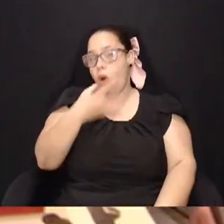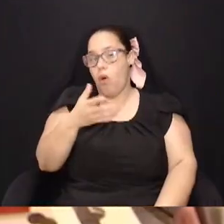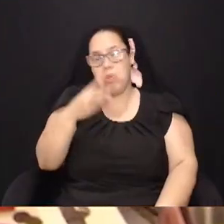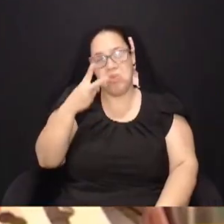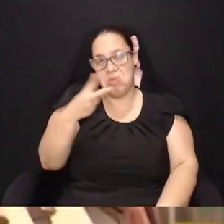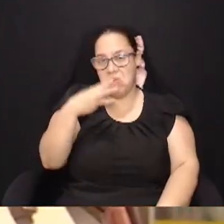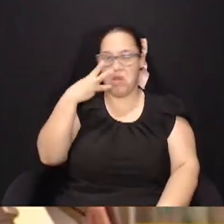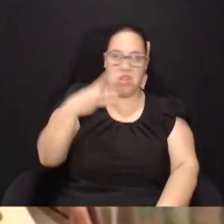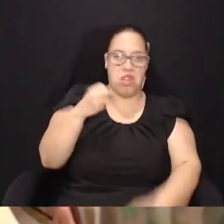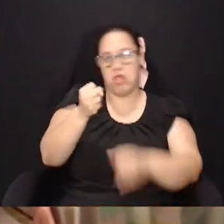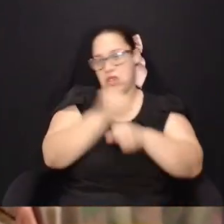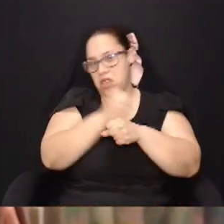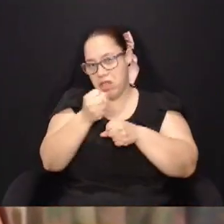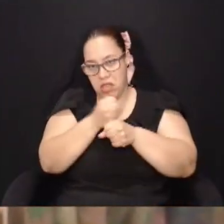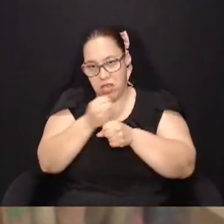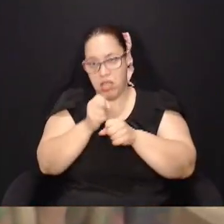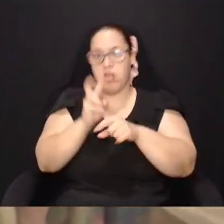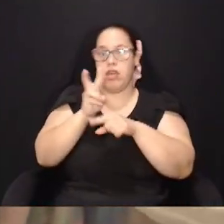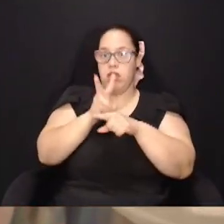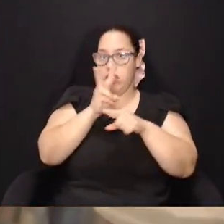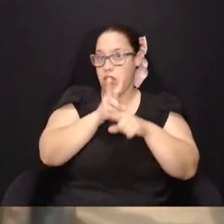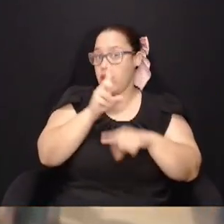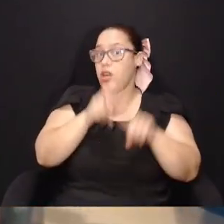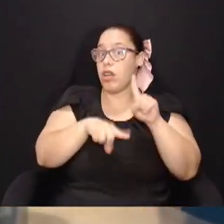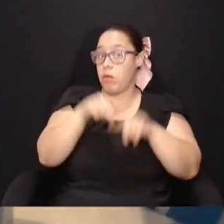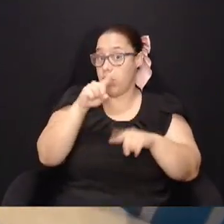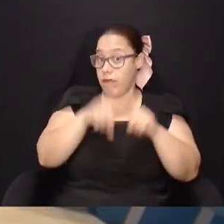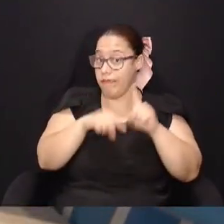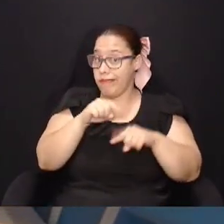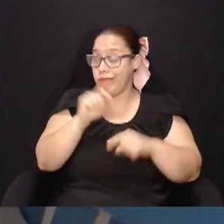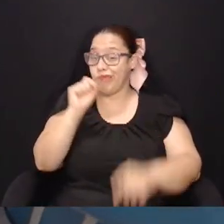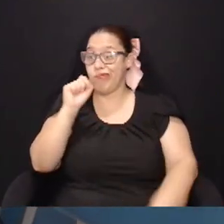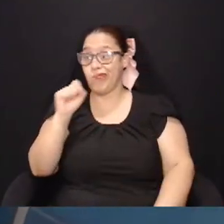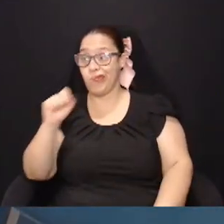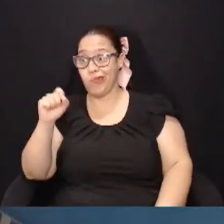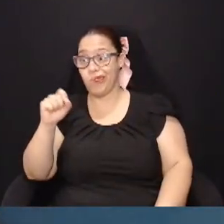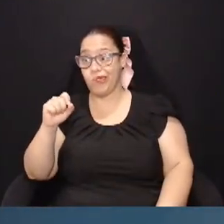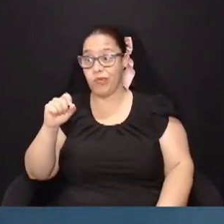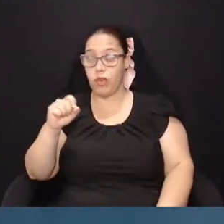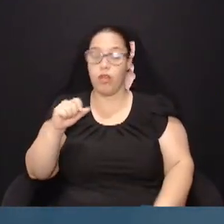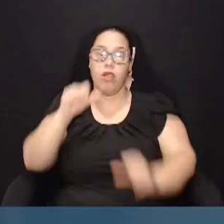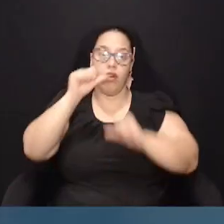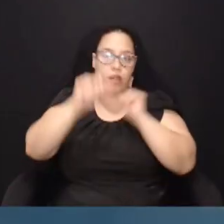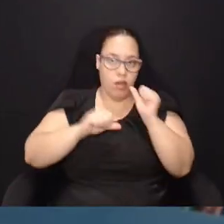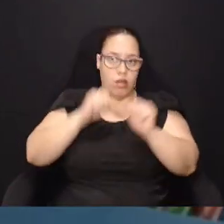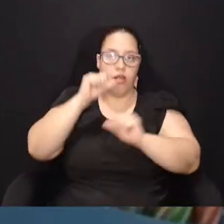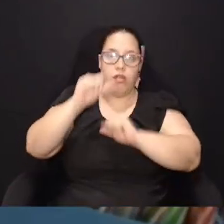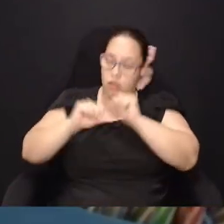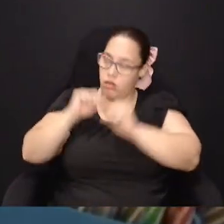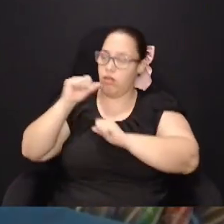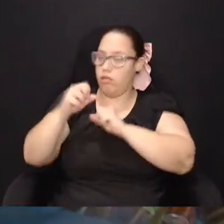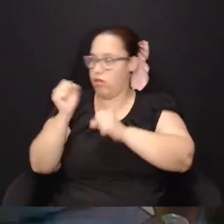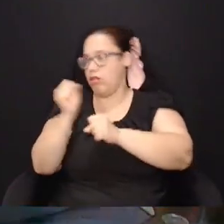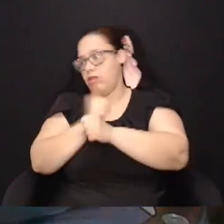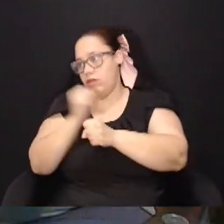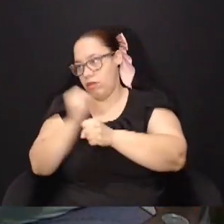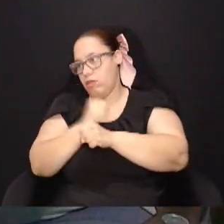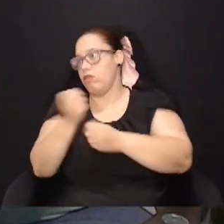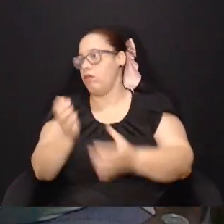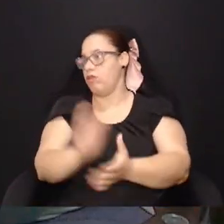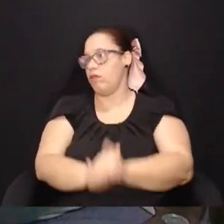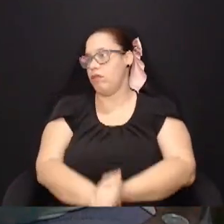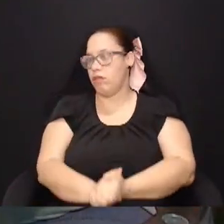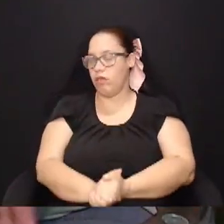realmente cuide, né, daquele material, do que eventualmente ficar trocando aquele material todo ano. Então, se tiver